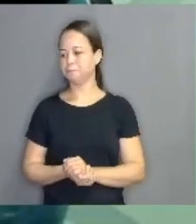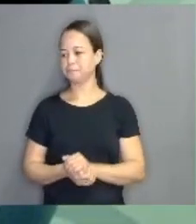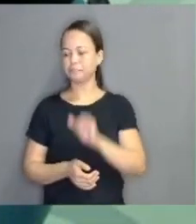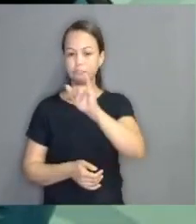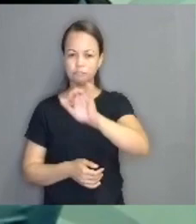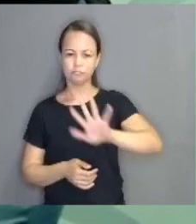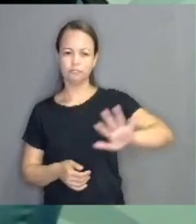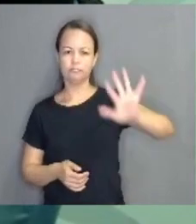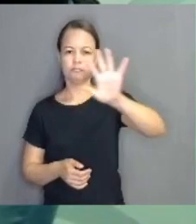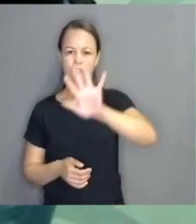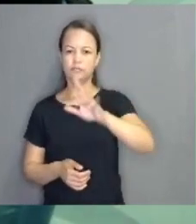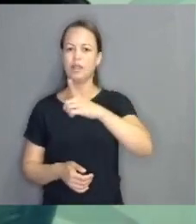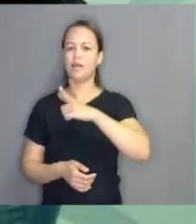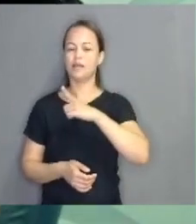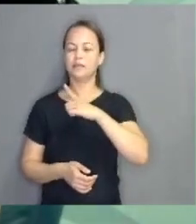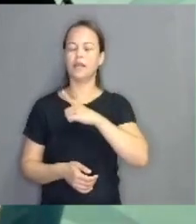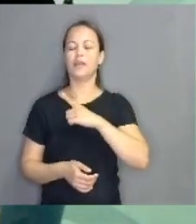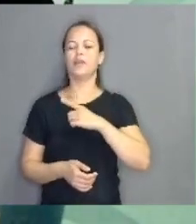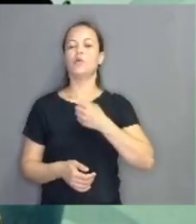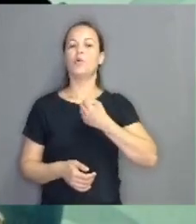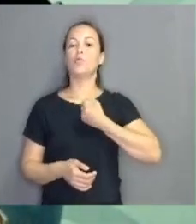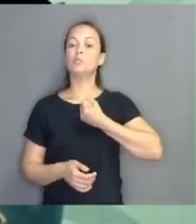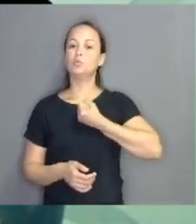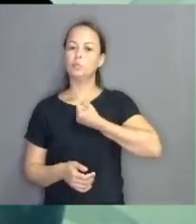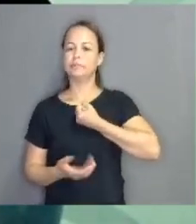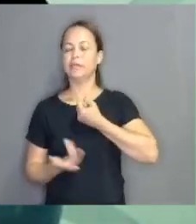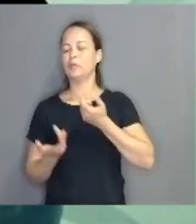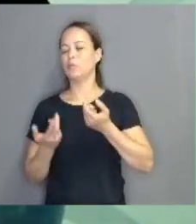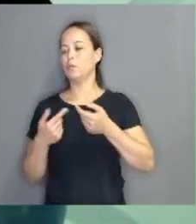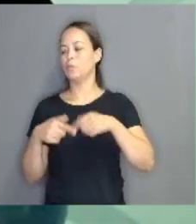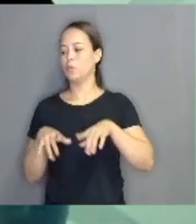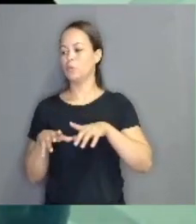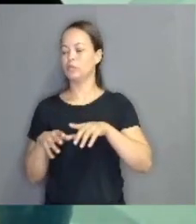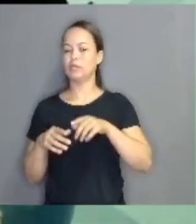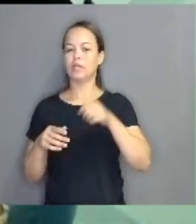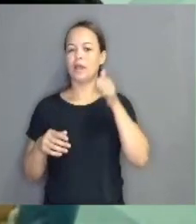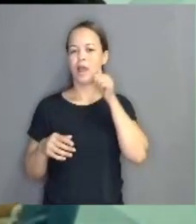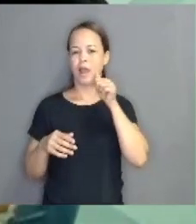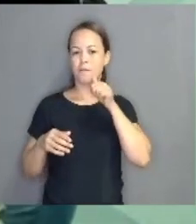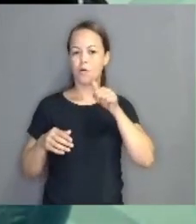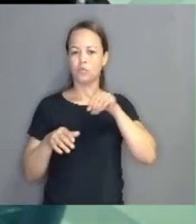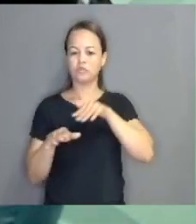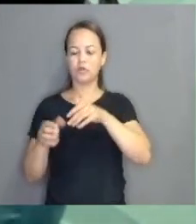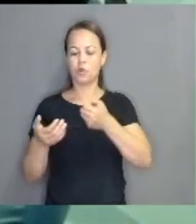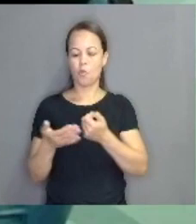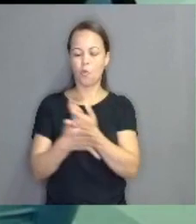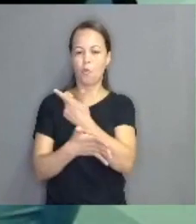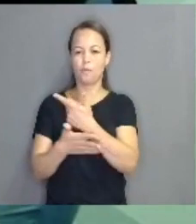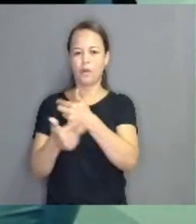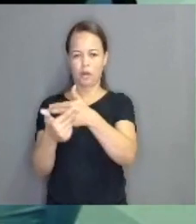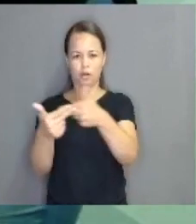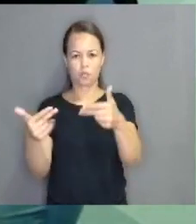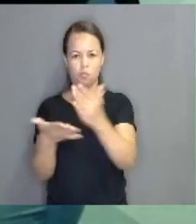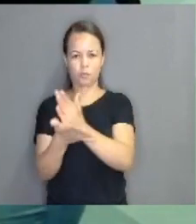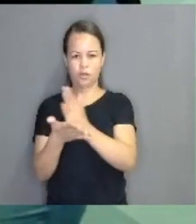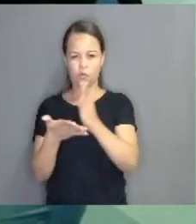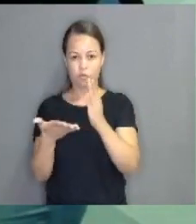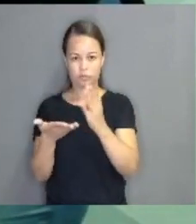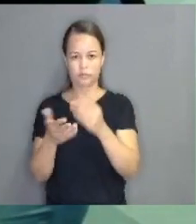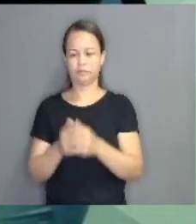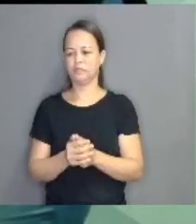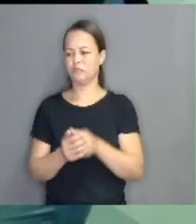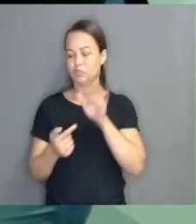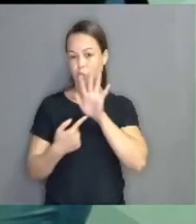eu tenho o número que indica o corredor onde a moça foi comprar alguma coisa. Vocês conseguem identificar onde é que está aqui o